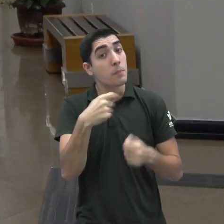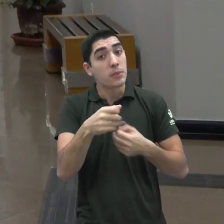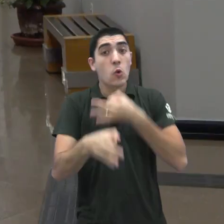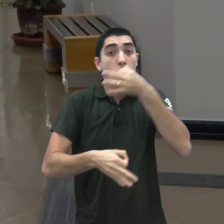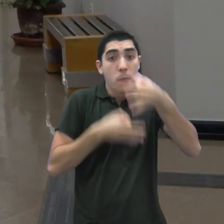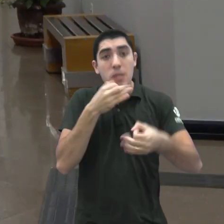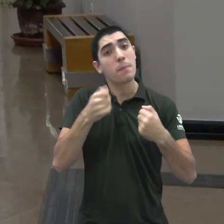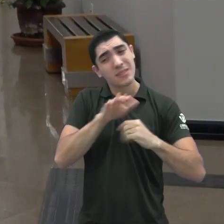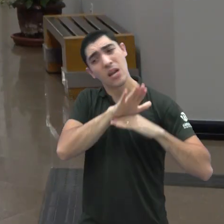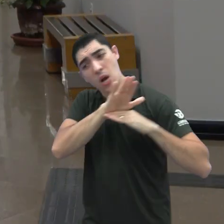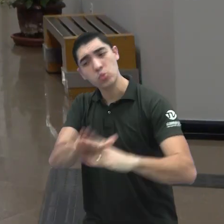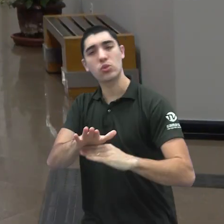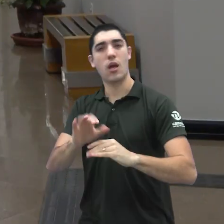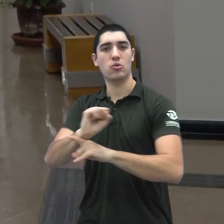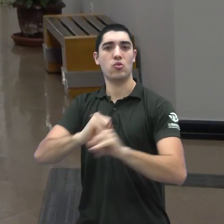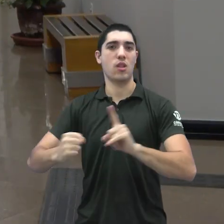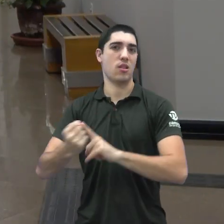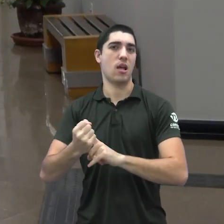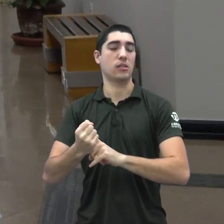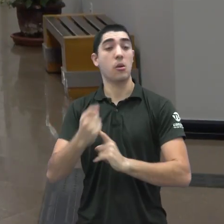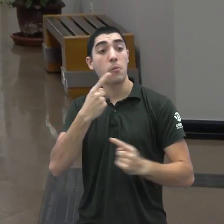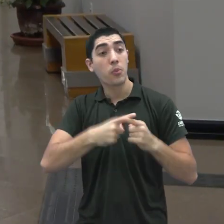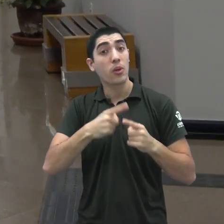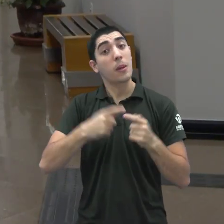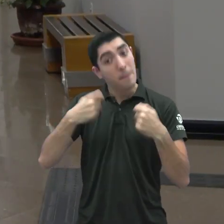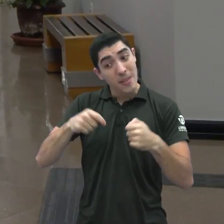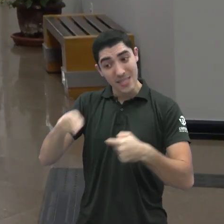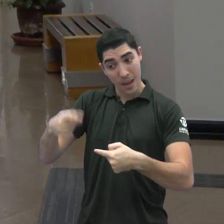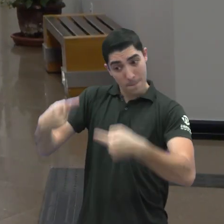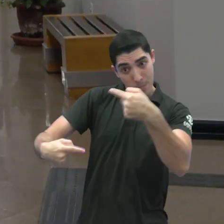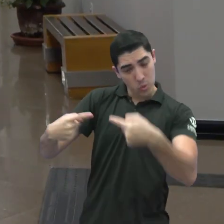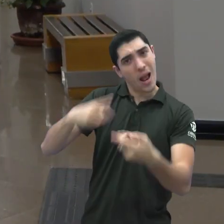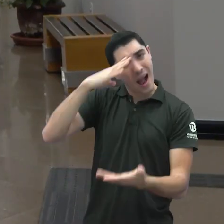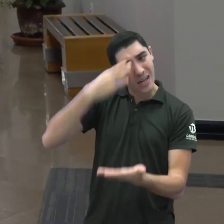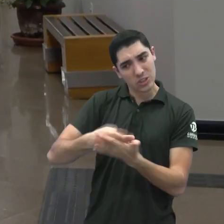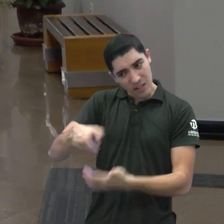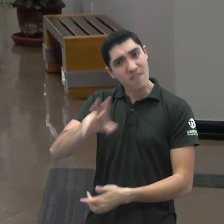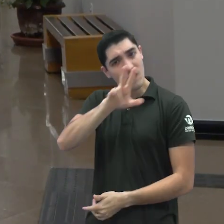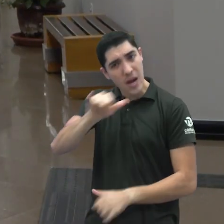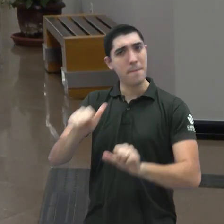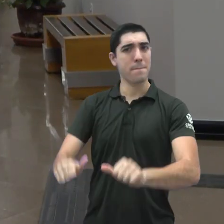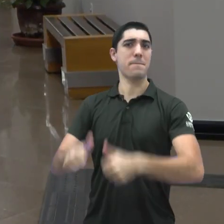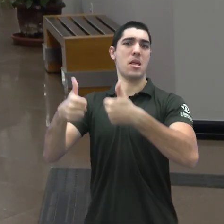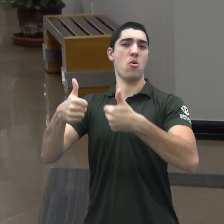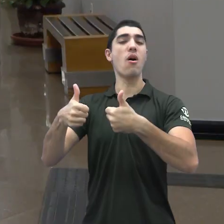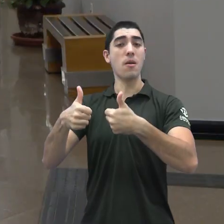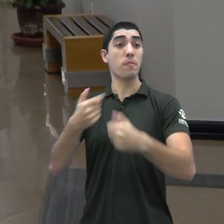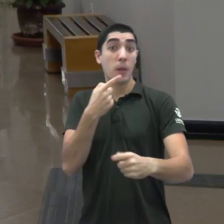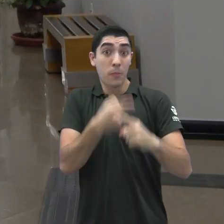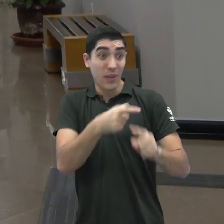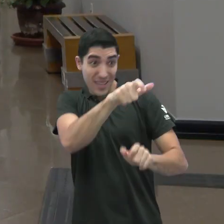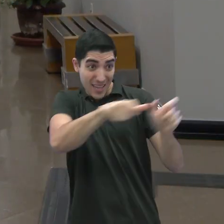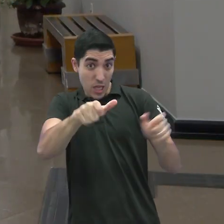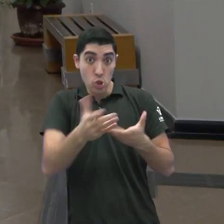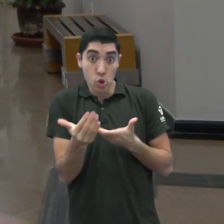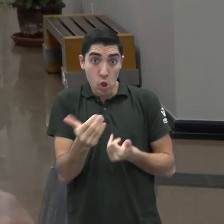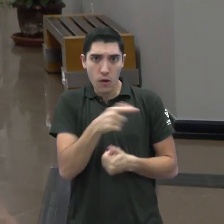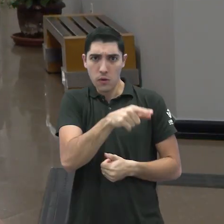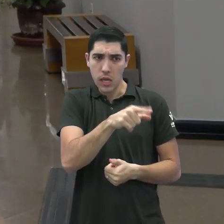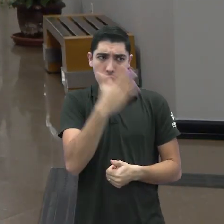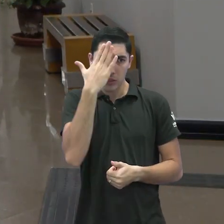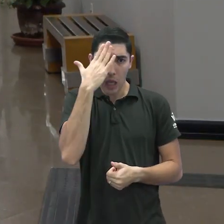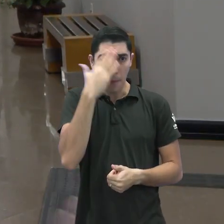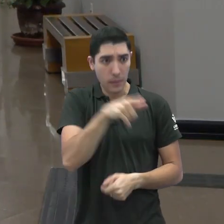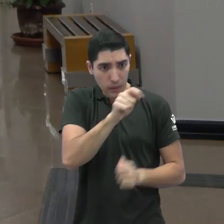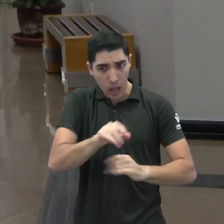sua contribuição para a sociedade, é acreditar que a política pode ser melhor a partir do momento que estes jovens que acreditam